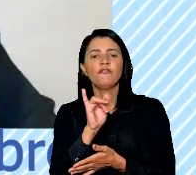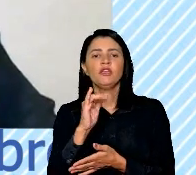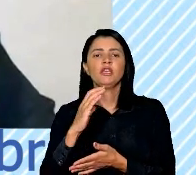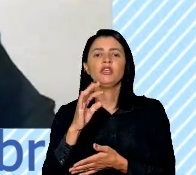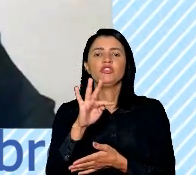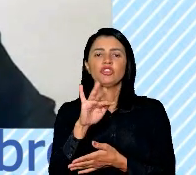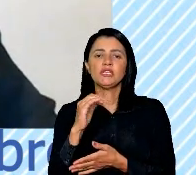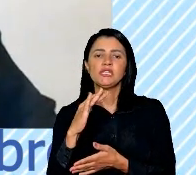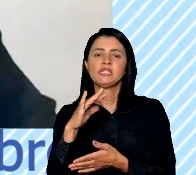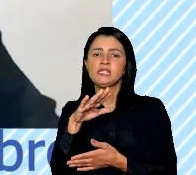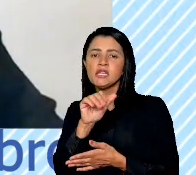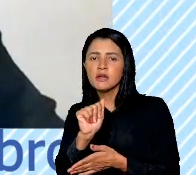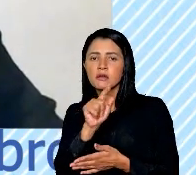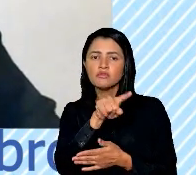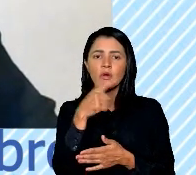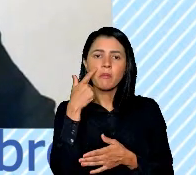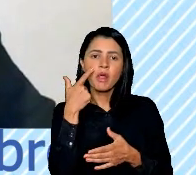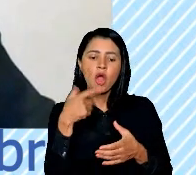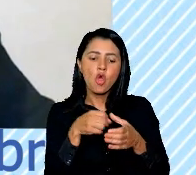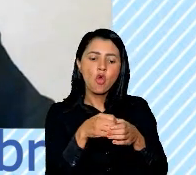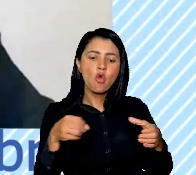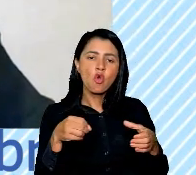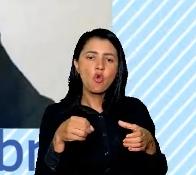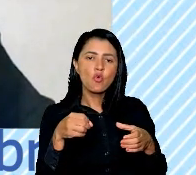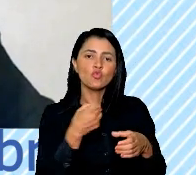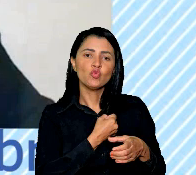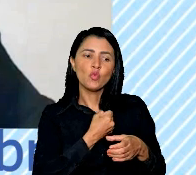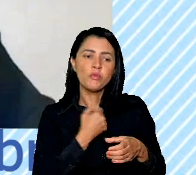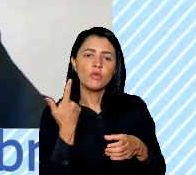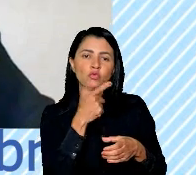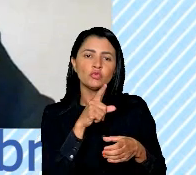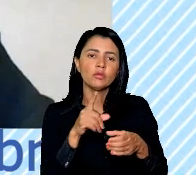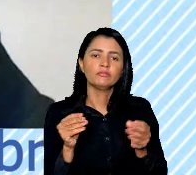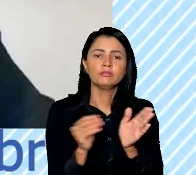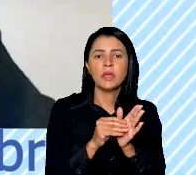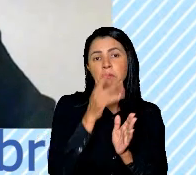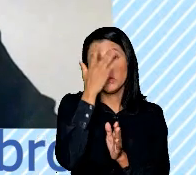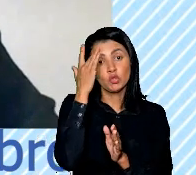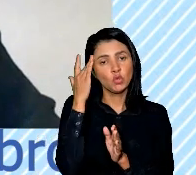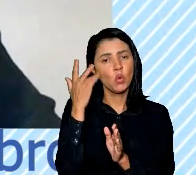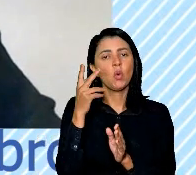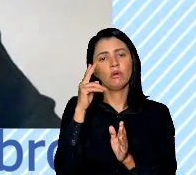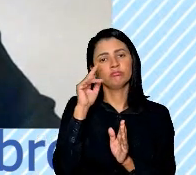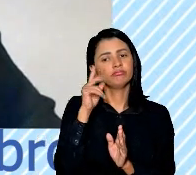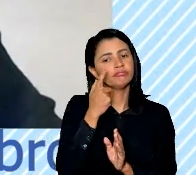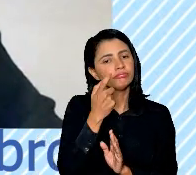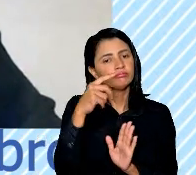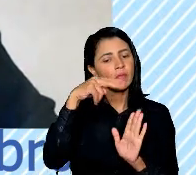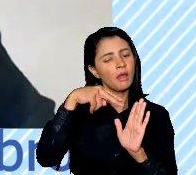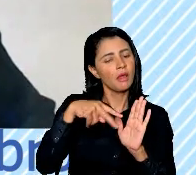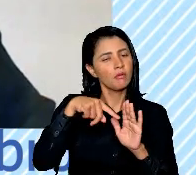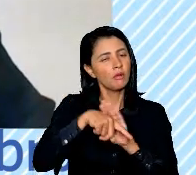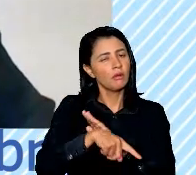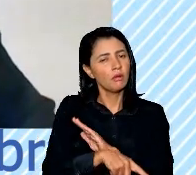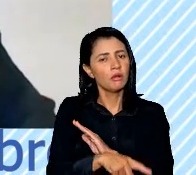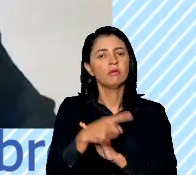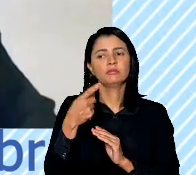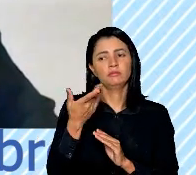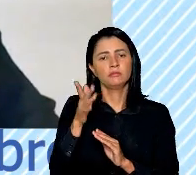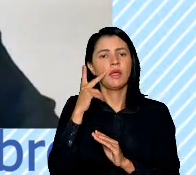gênero. Para quem tiver interesse no tema, em se aprofundar no tema, eu recomendo a leitura do